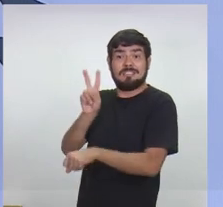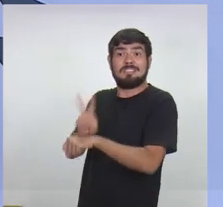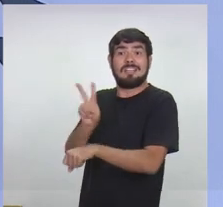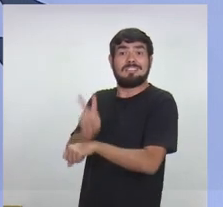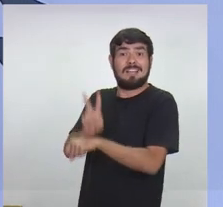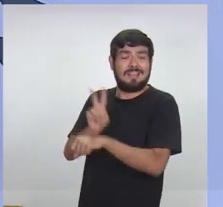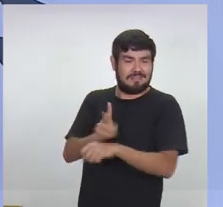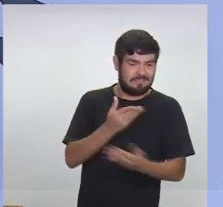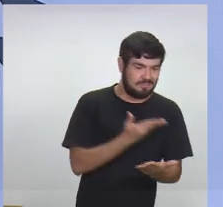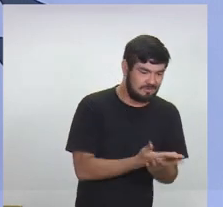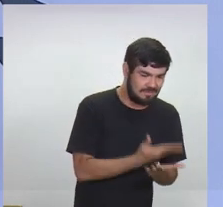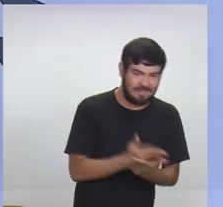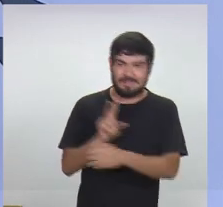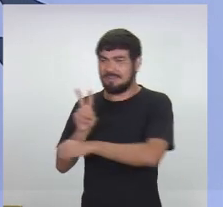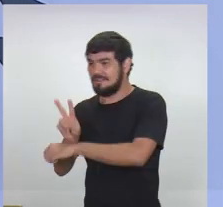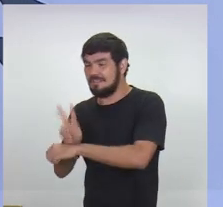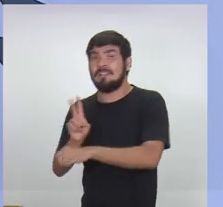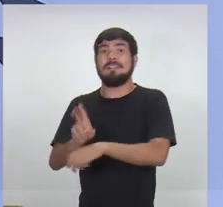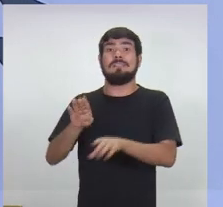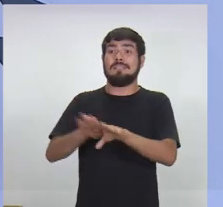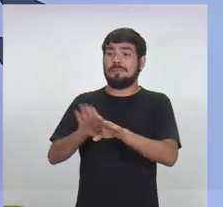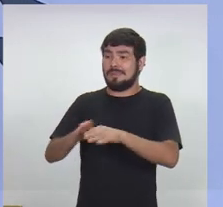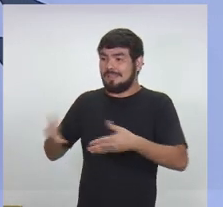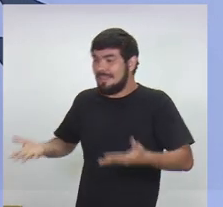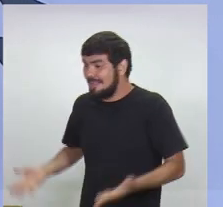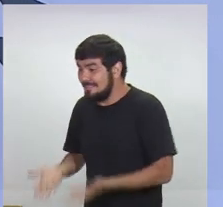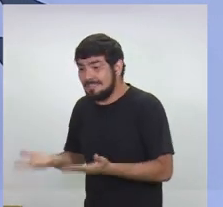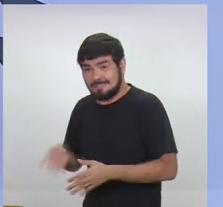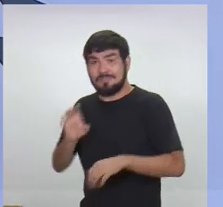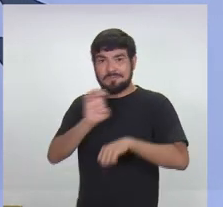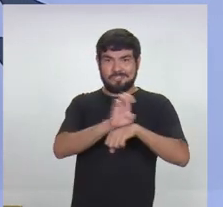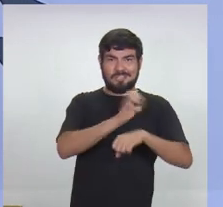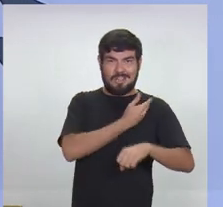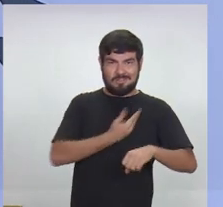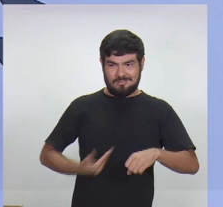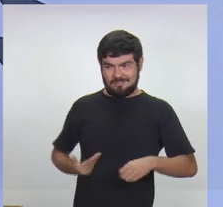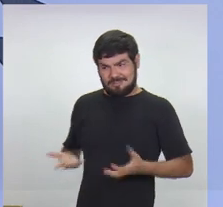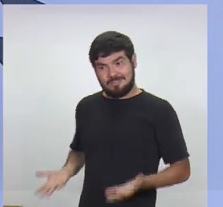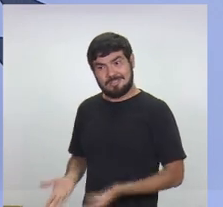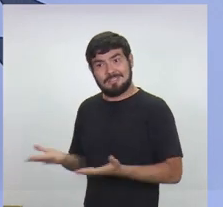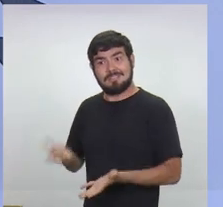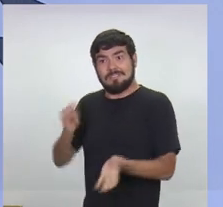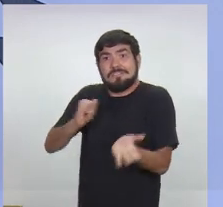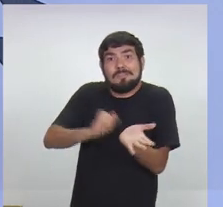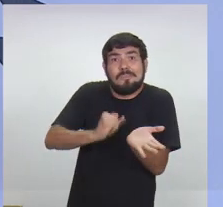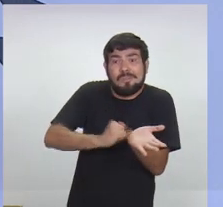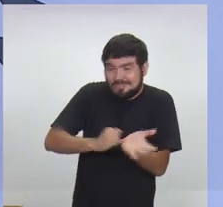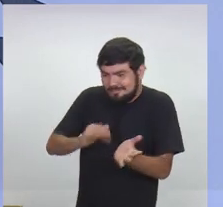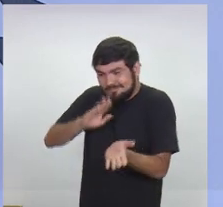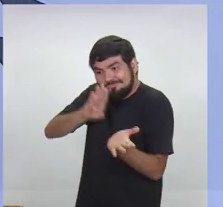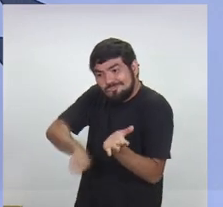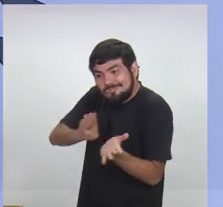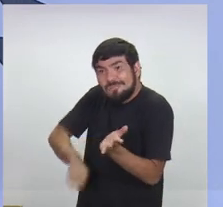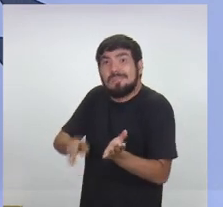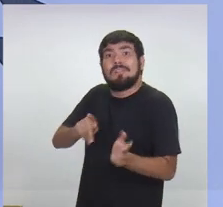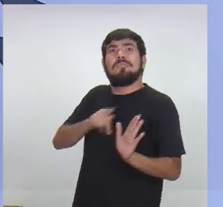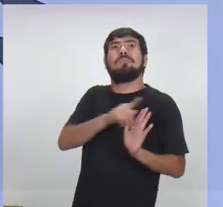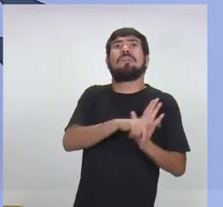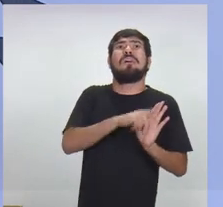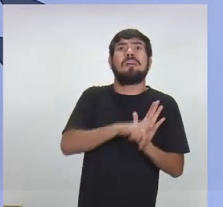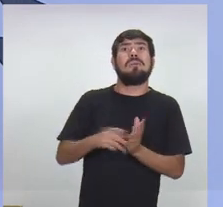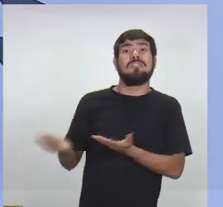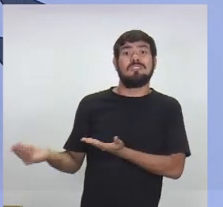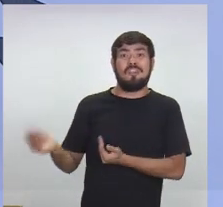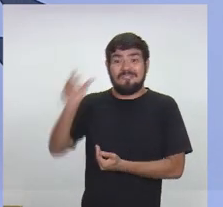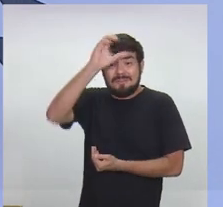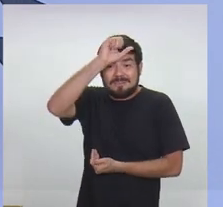naquelas para aquelas empresas que aderirem à o programa jovem aprendiz aquelas empresas que